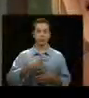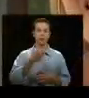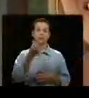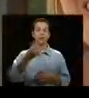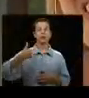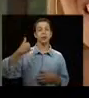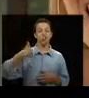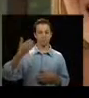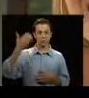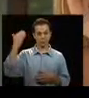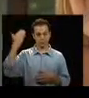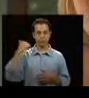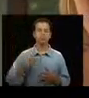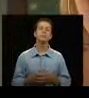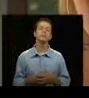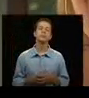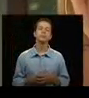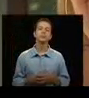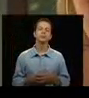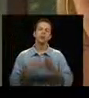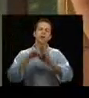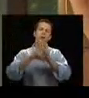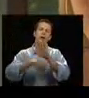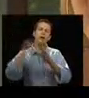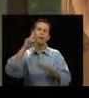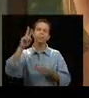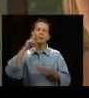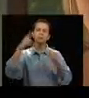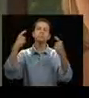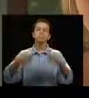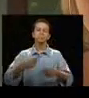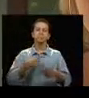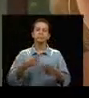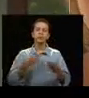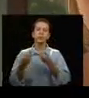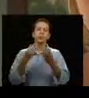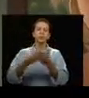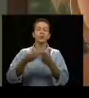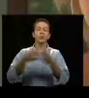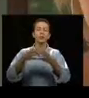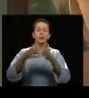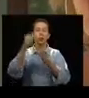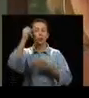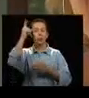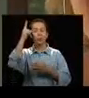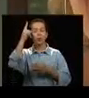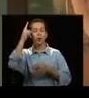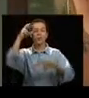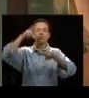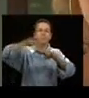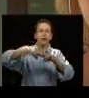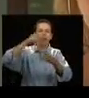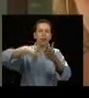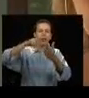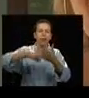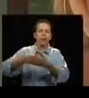Eu tinha 6 anos de idade e tenho várias lembranças de lá, do Círculo da Cultura. Aprendi a ler